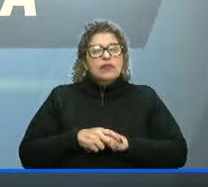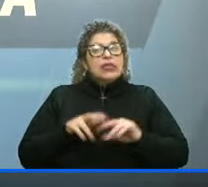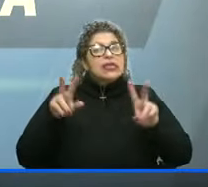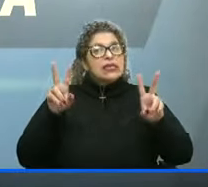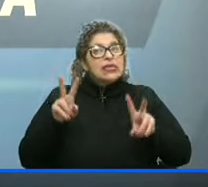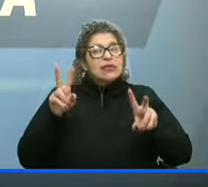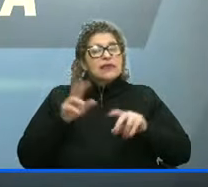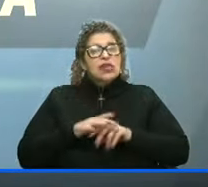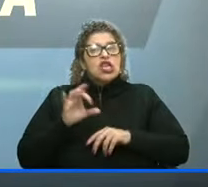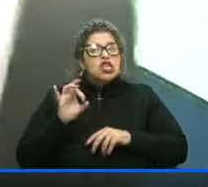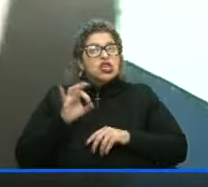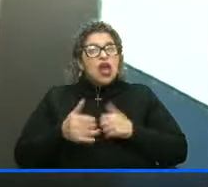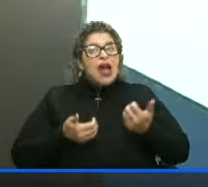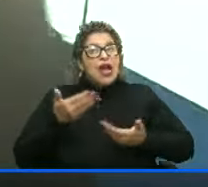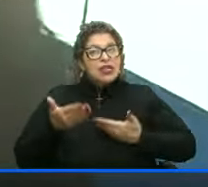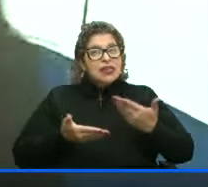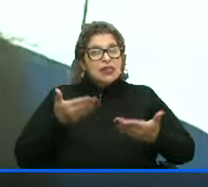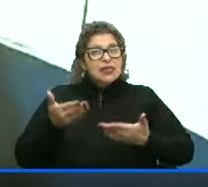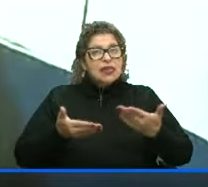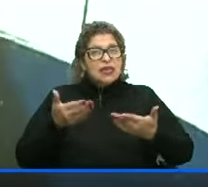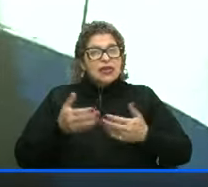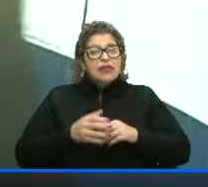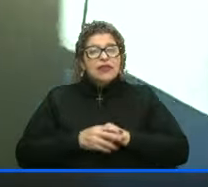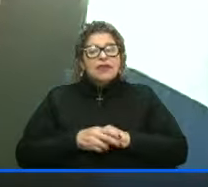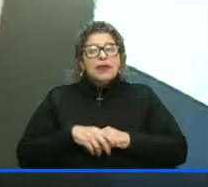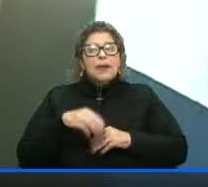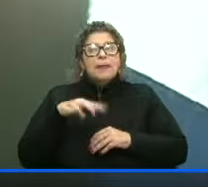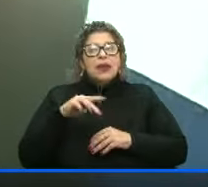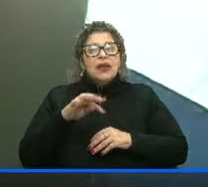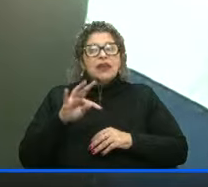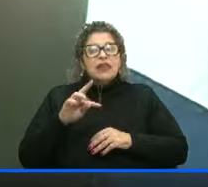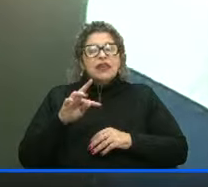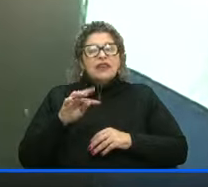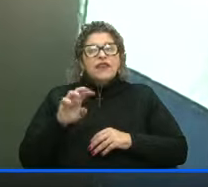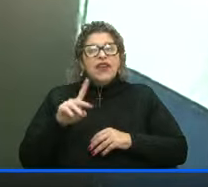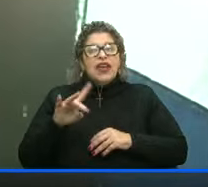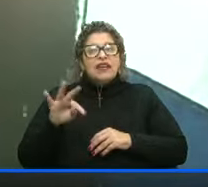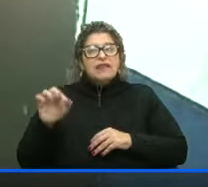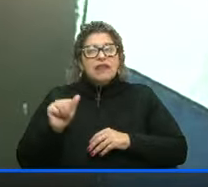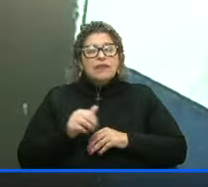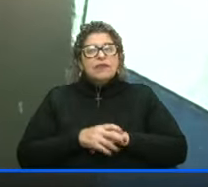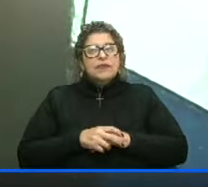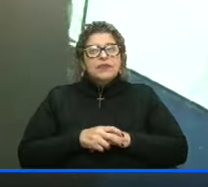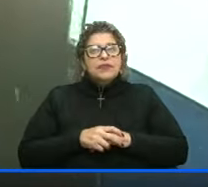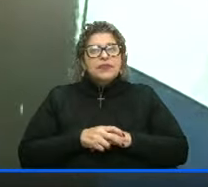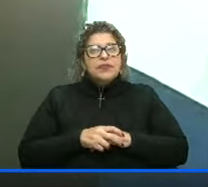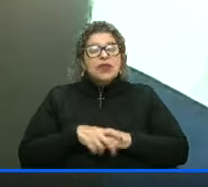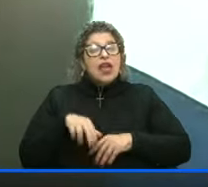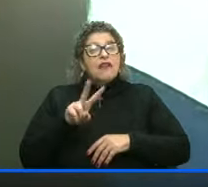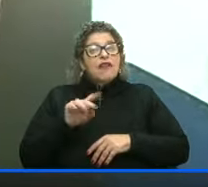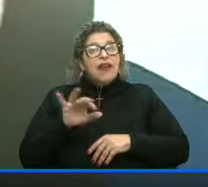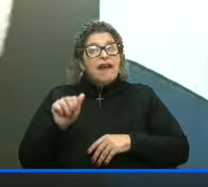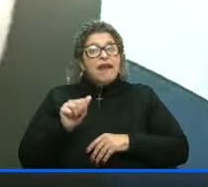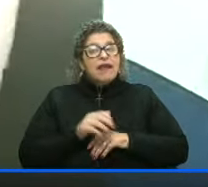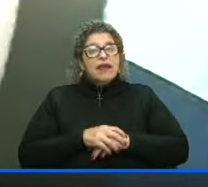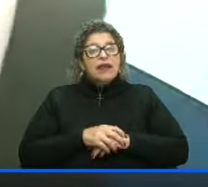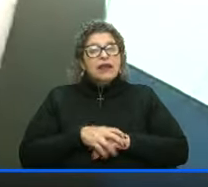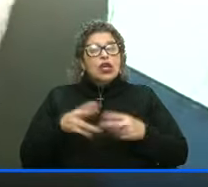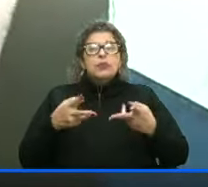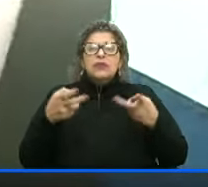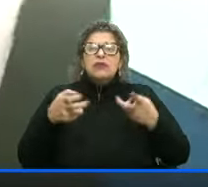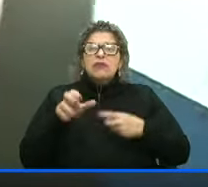de somente atender à demanda manifesta ou a questão de a vaga é